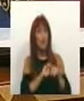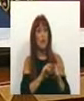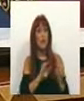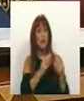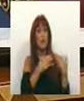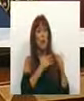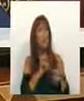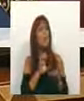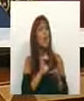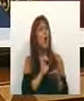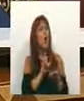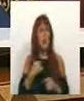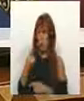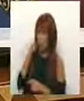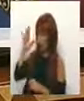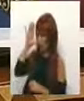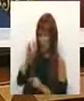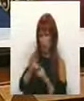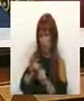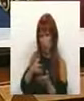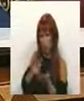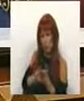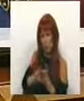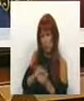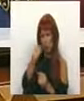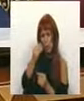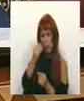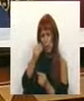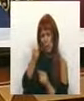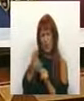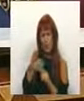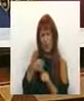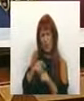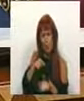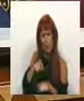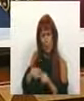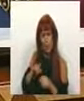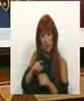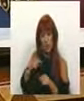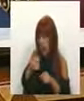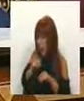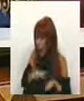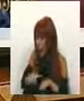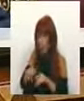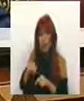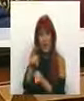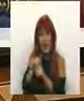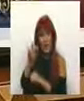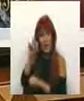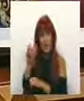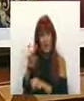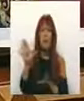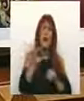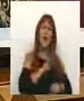montantes financeiros? E conhece o governo o real estado da contaminação dos aquíferos e solos em Ilha Teixeira? E mais,